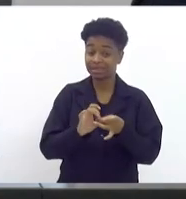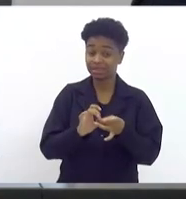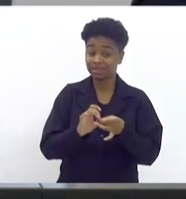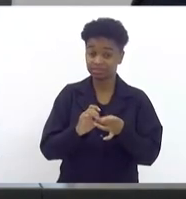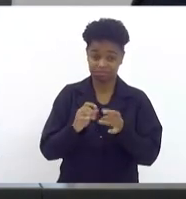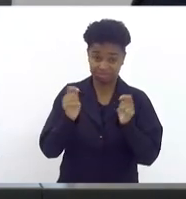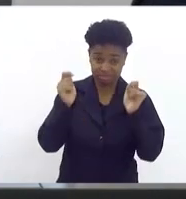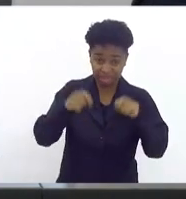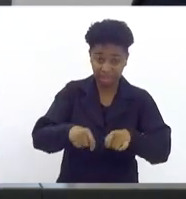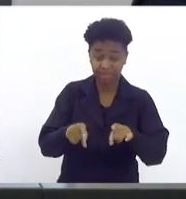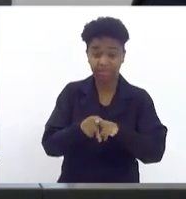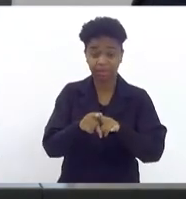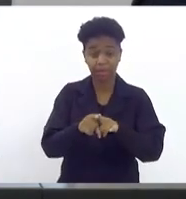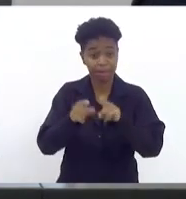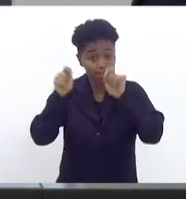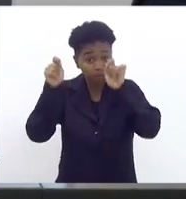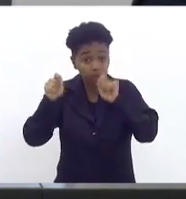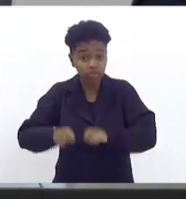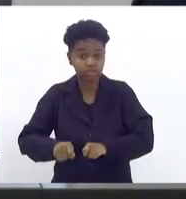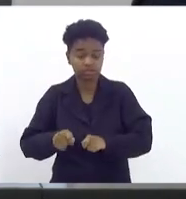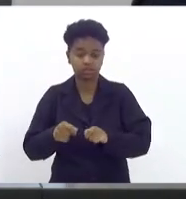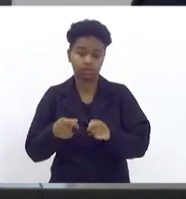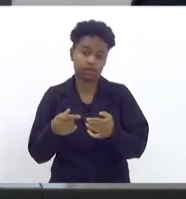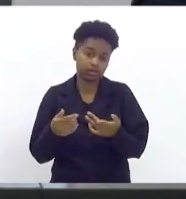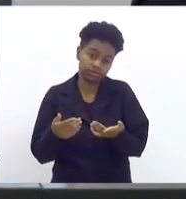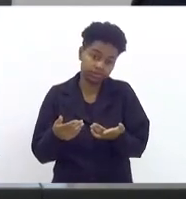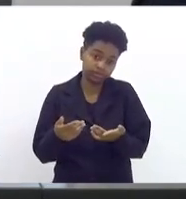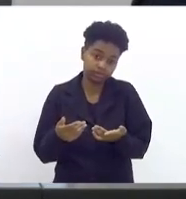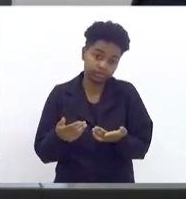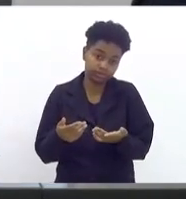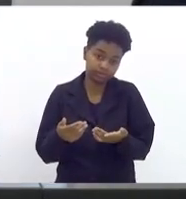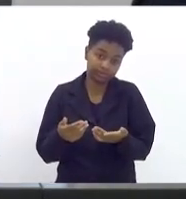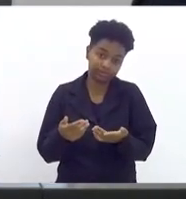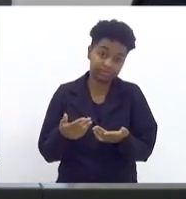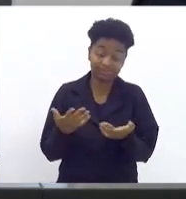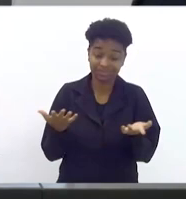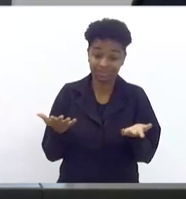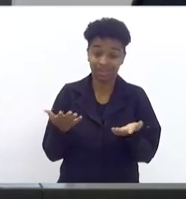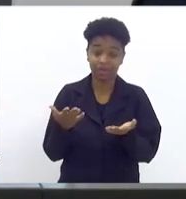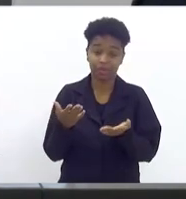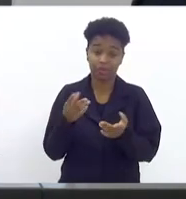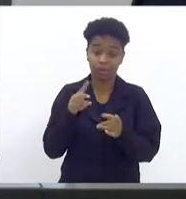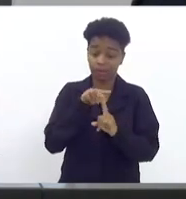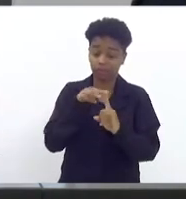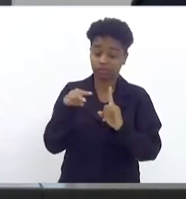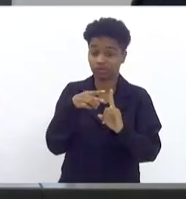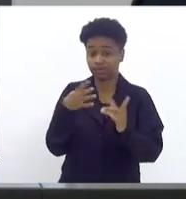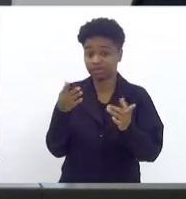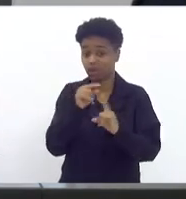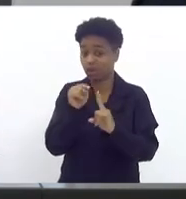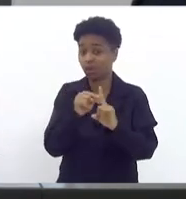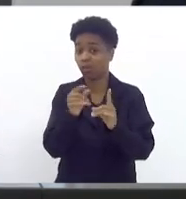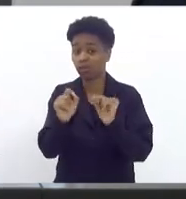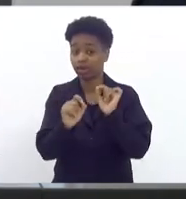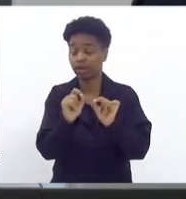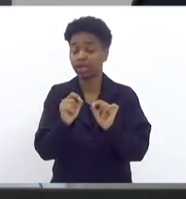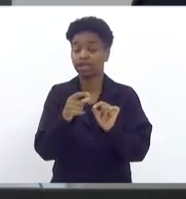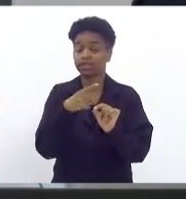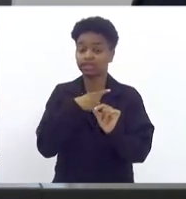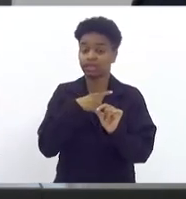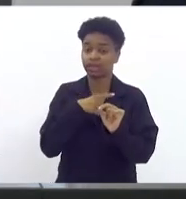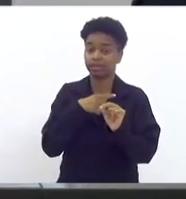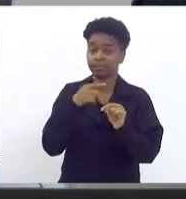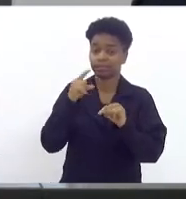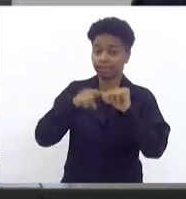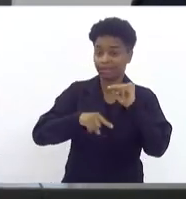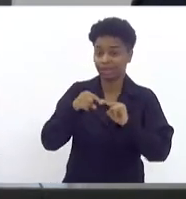possível, determinado e determinado. Senão é um objeto possível, sob o ponto de vista objetivo. Ou seja, tem elementos para inconstitucionalidade.